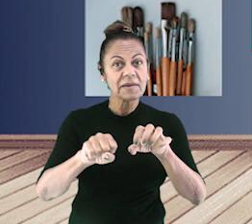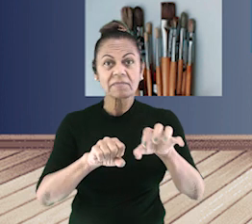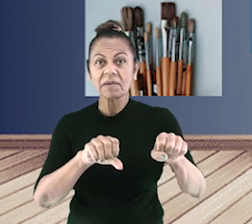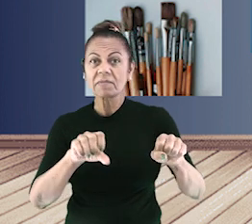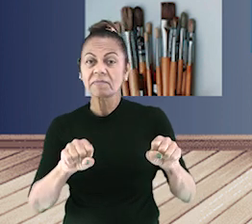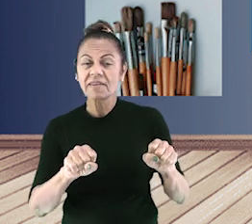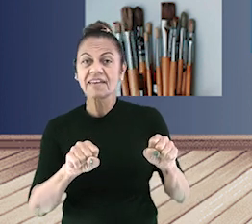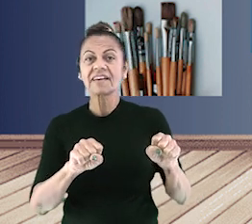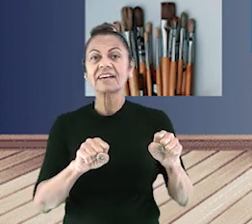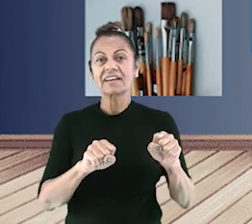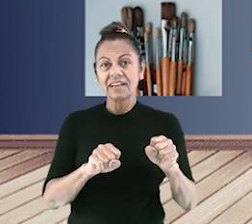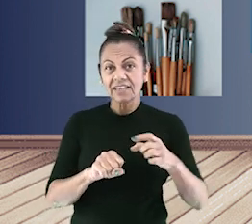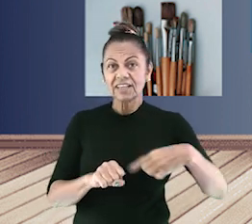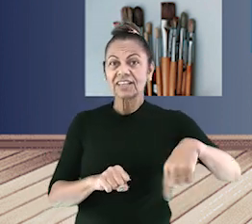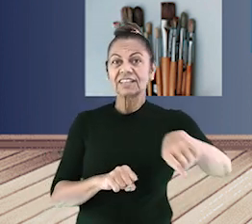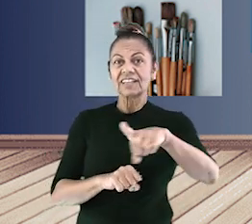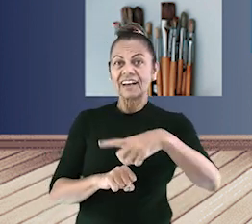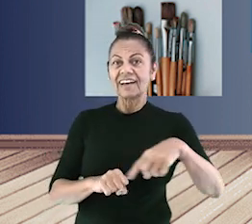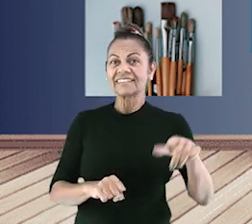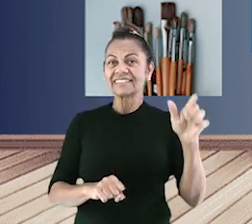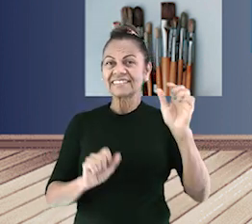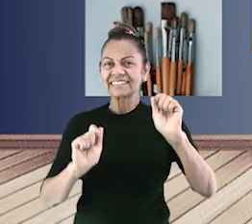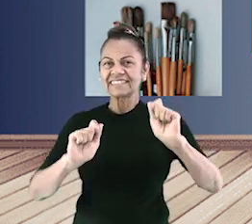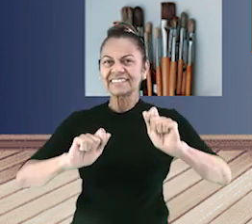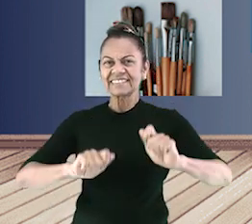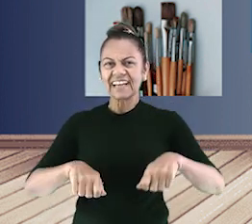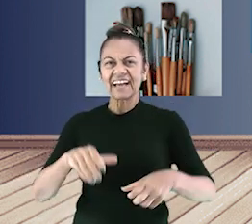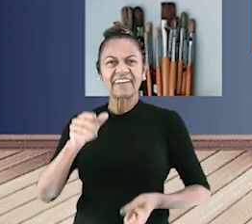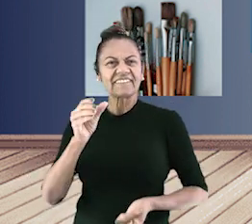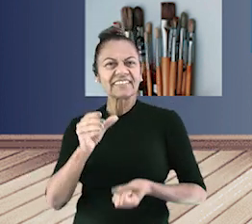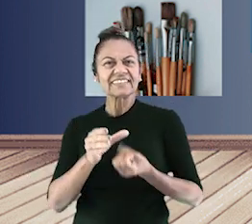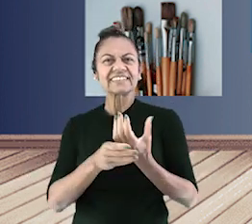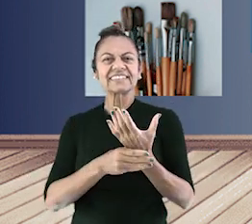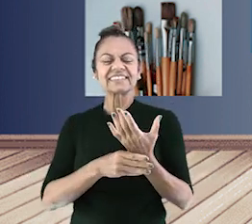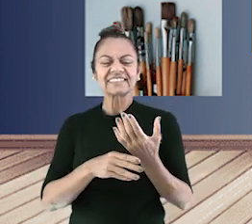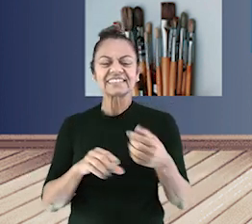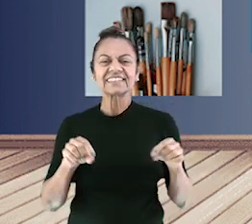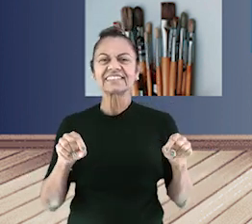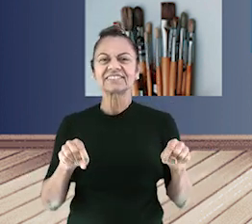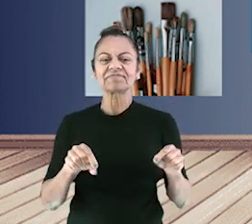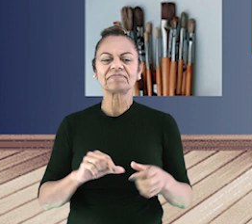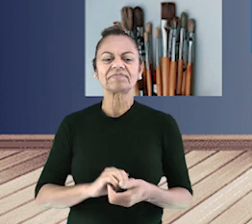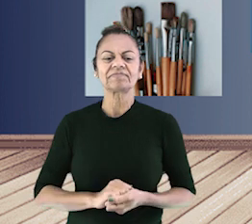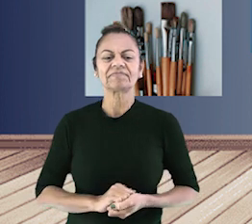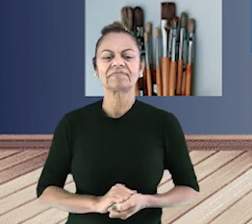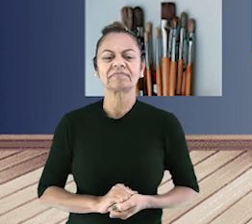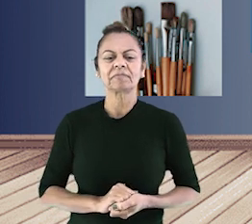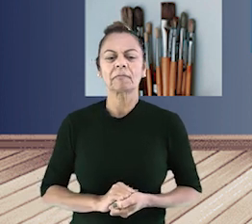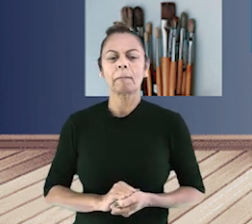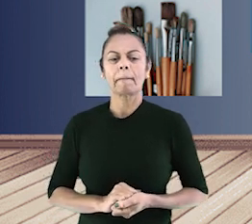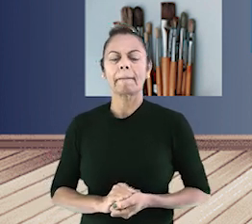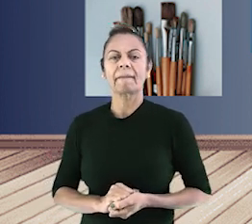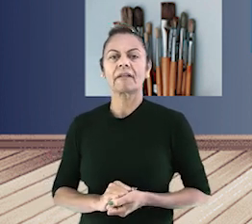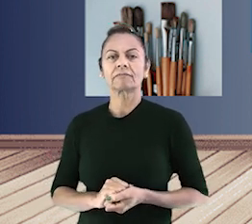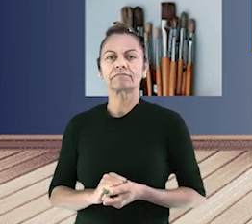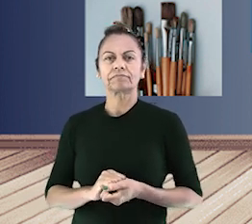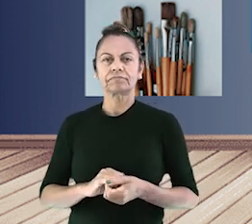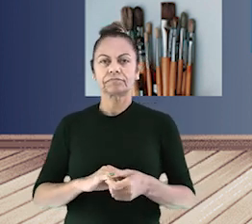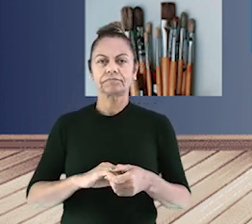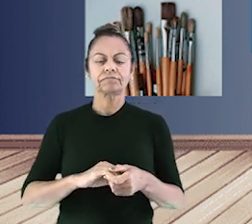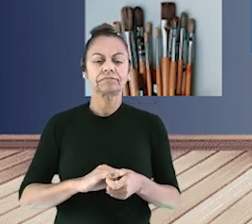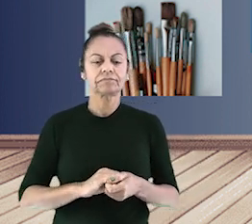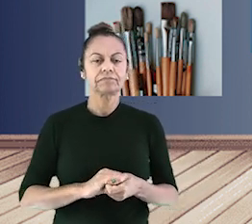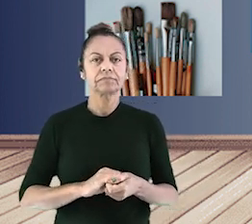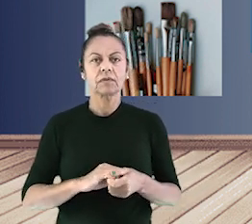produzir algo na engenhoca do professor Wallace. Começando, 20 rolos